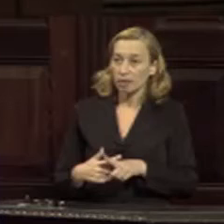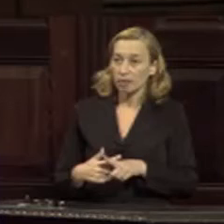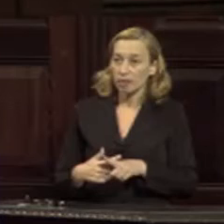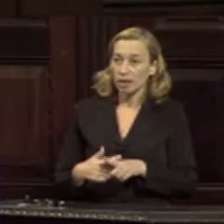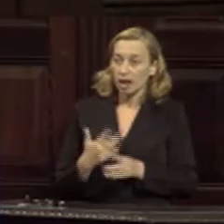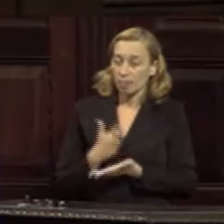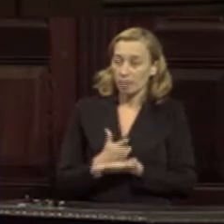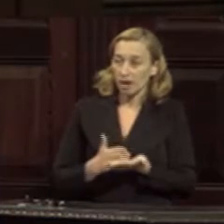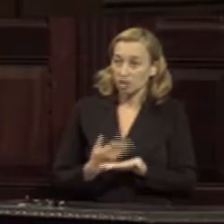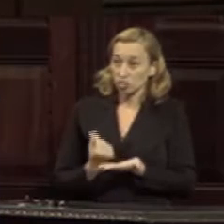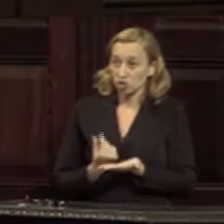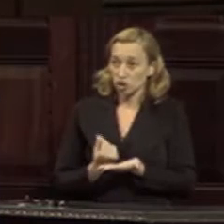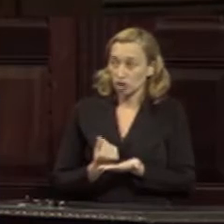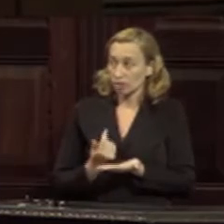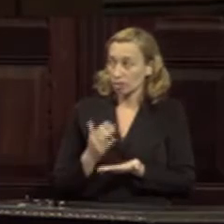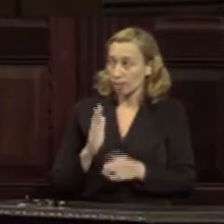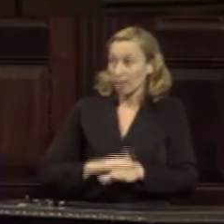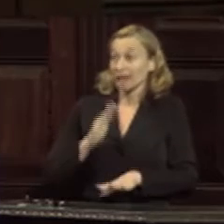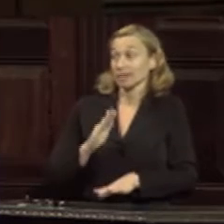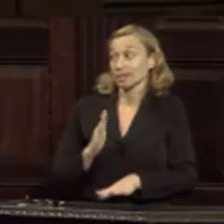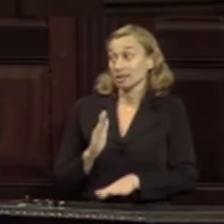o lucro, é maior.